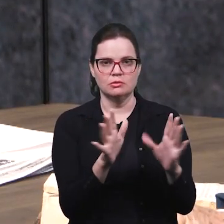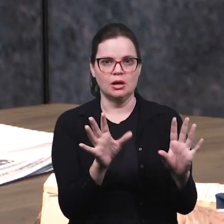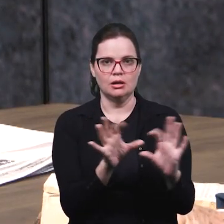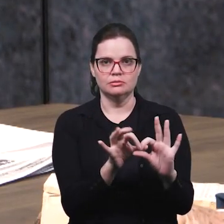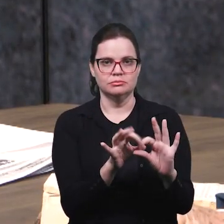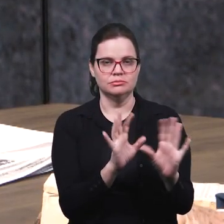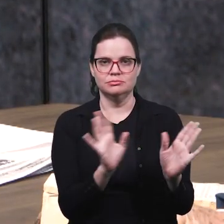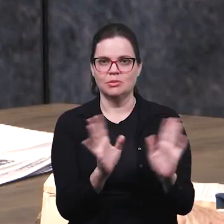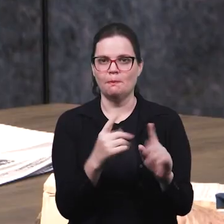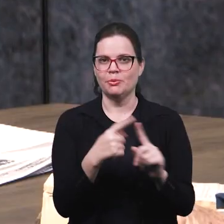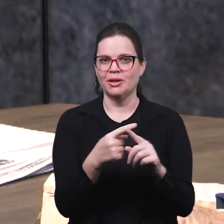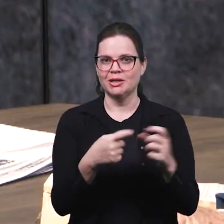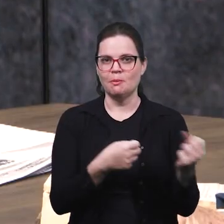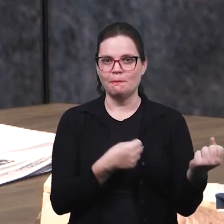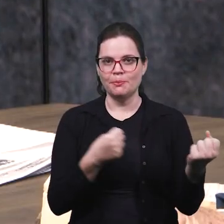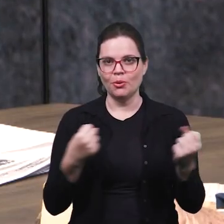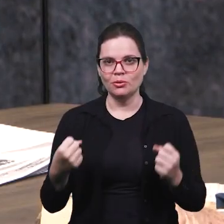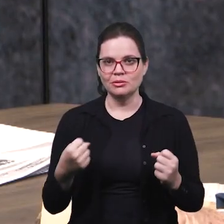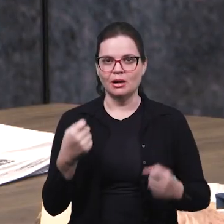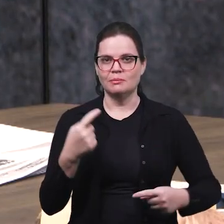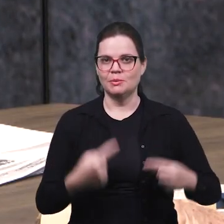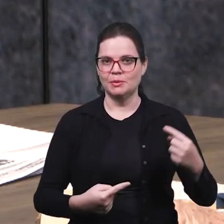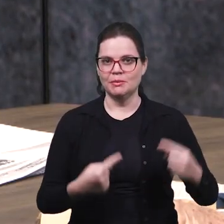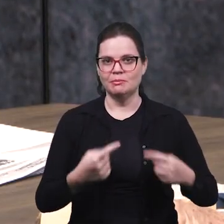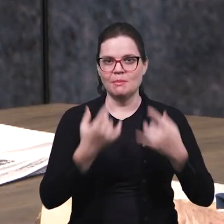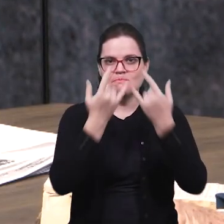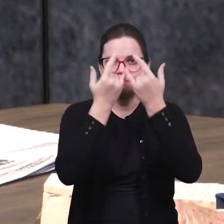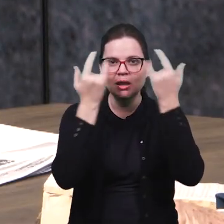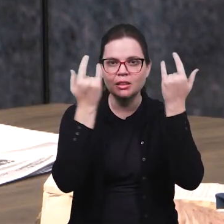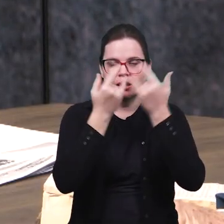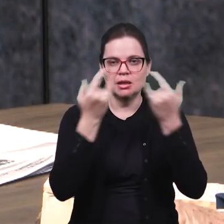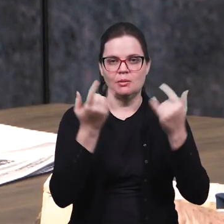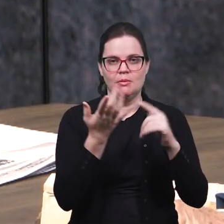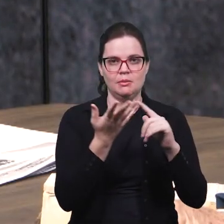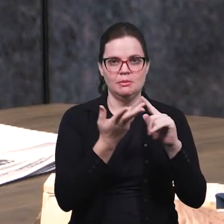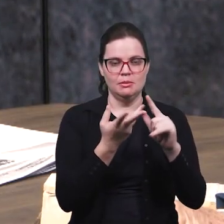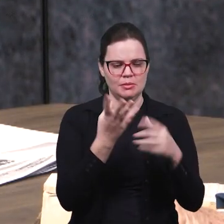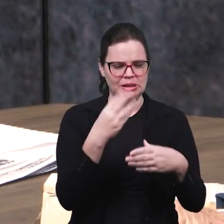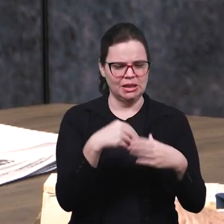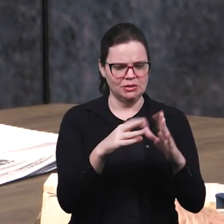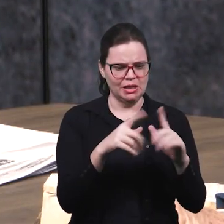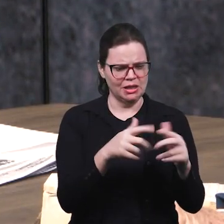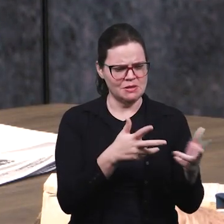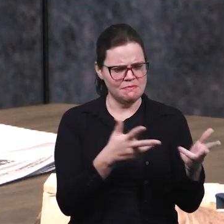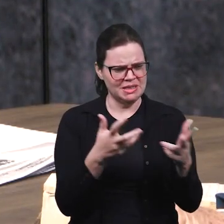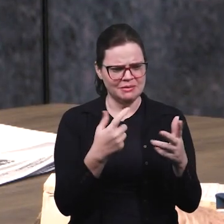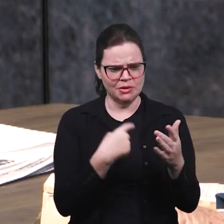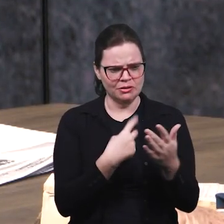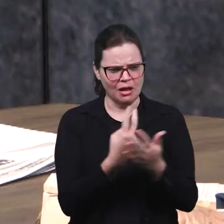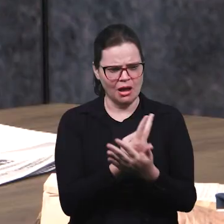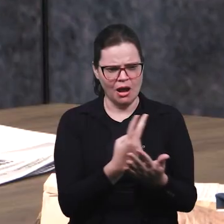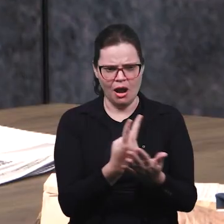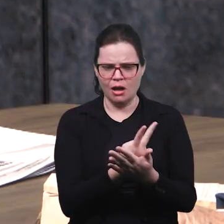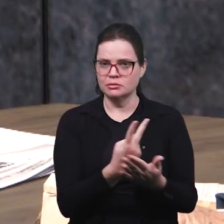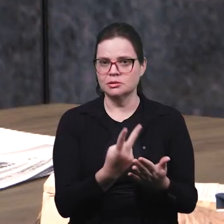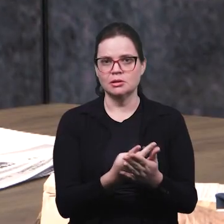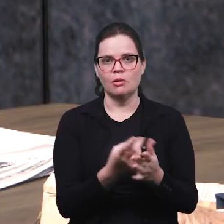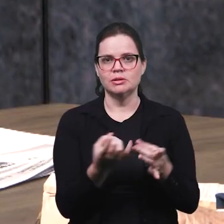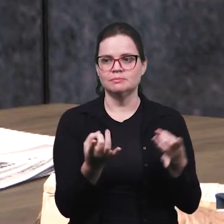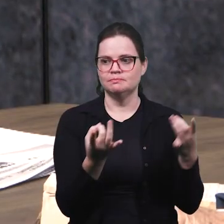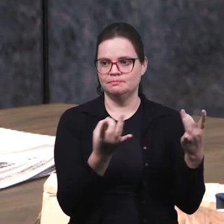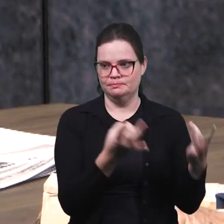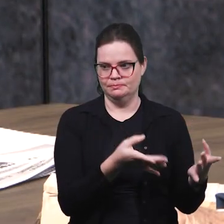de opulência, de poder, de materialidade que eles estavam percebendo na igreja. Agora é interessante, nós lembrarmos de um